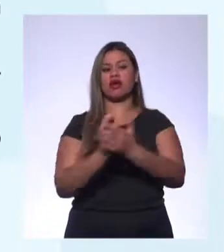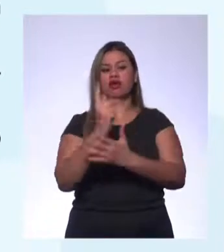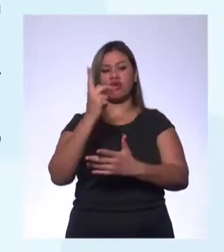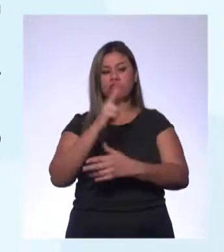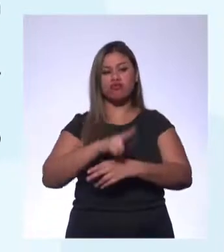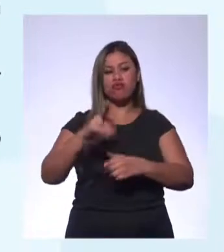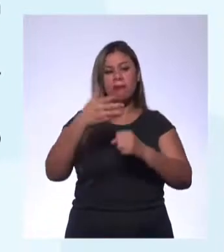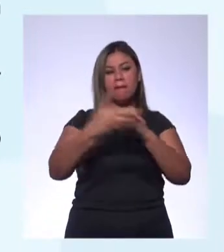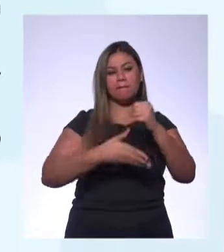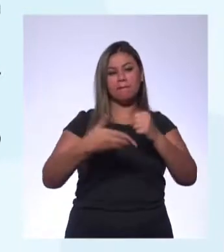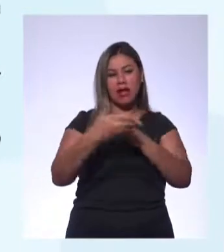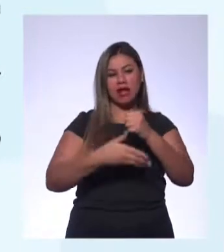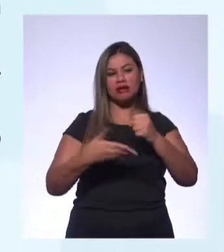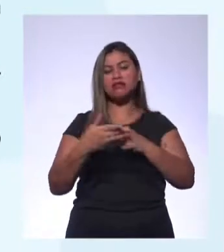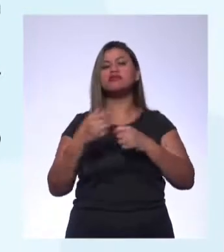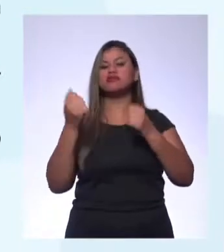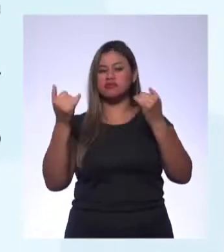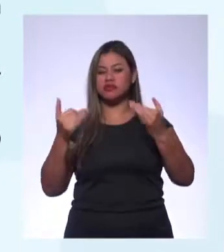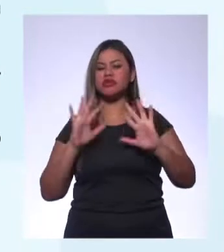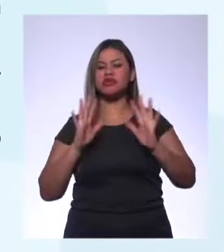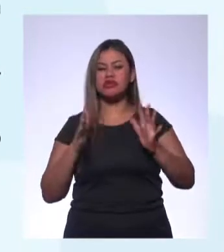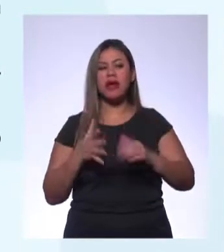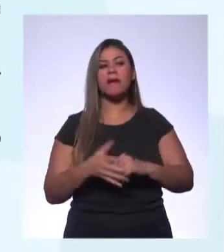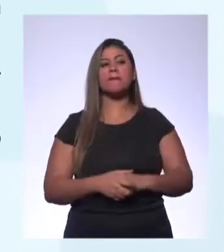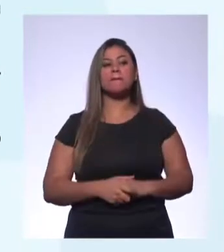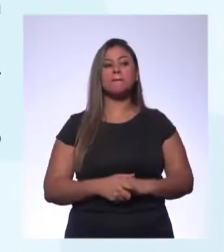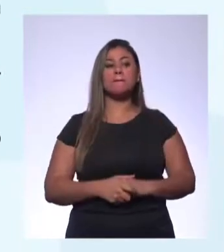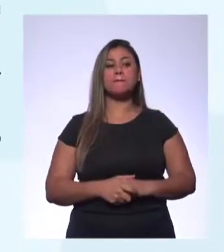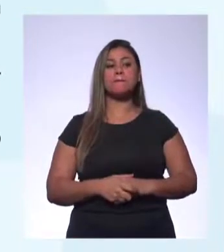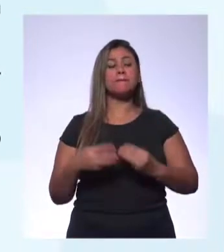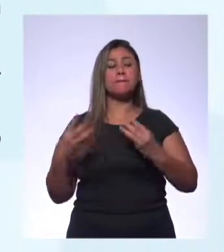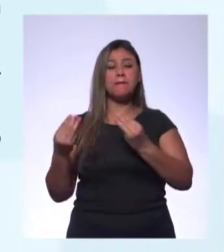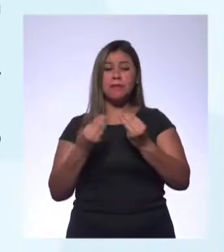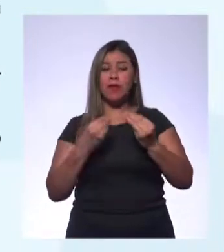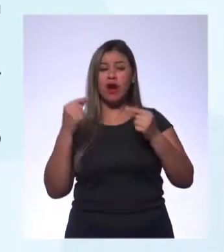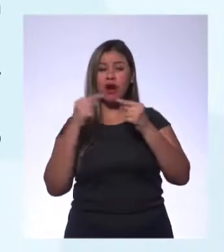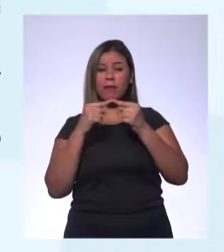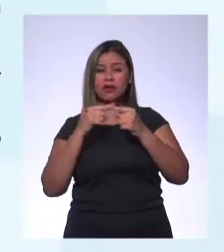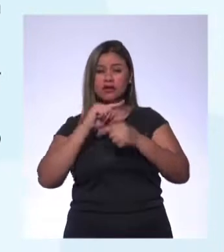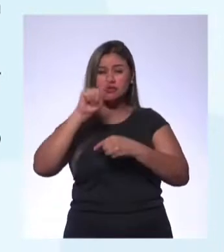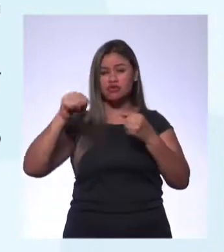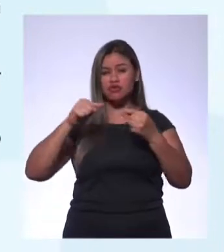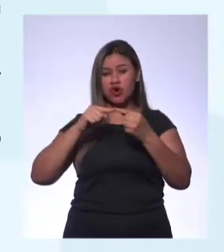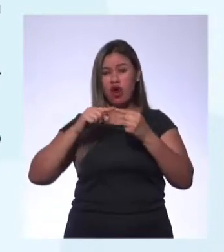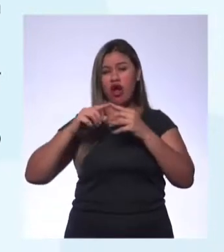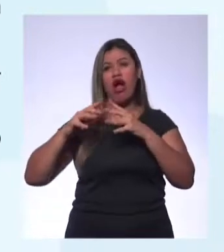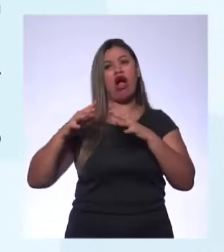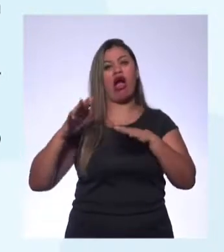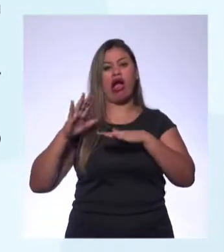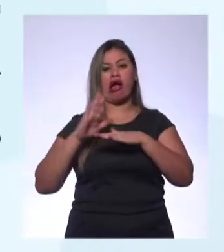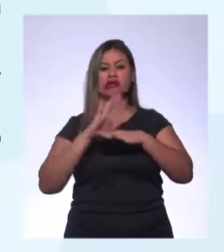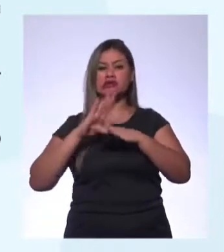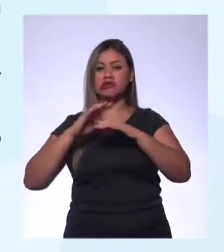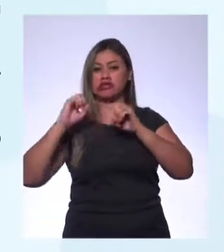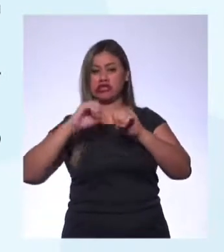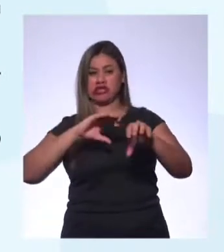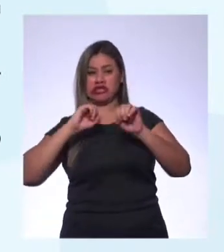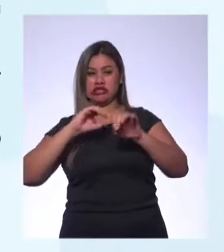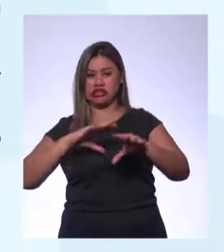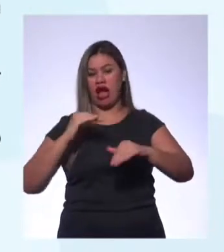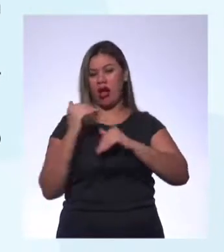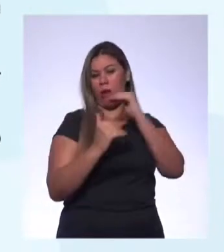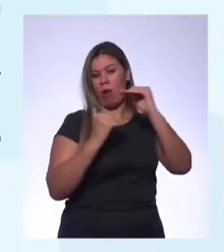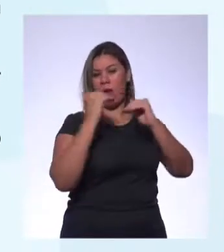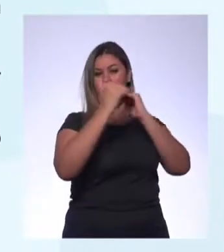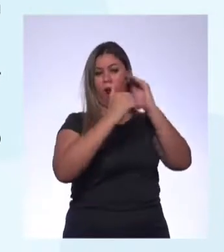consumidores e matérias-primas, como eu pontuei para vocês agora há pouco, e muito dessa chamada missão civilizatória, que muito se